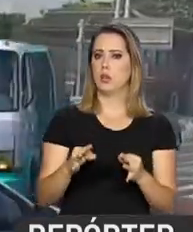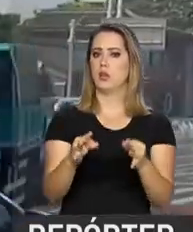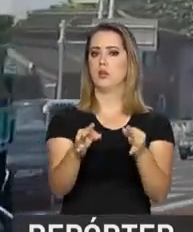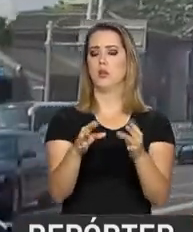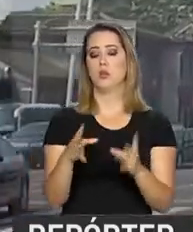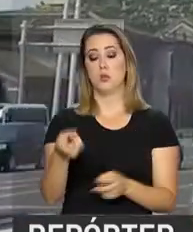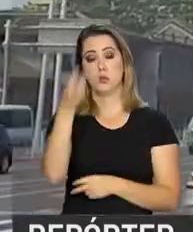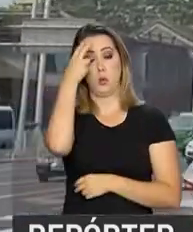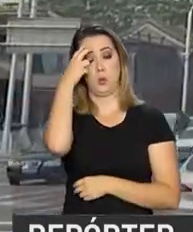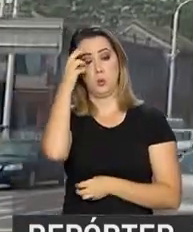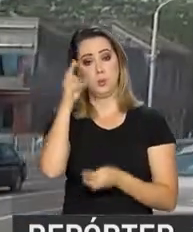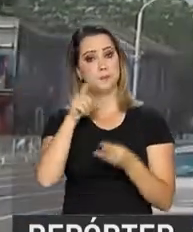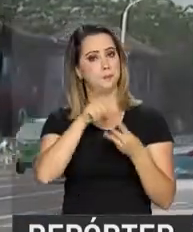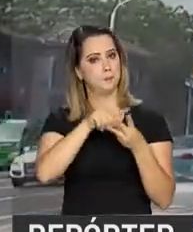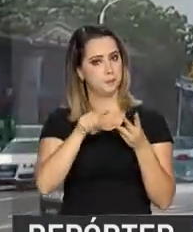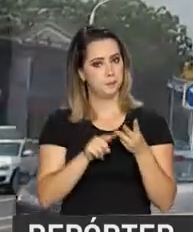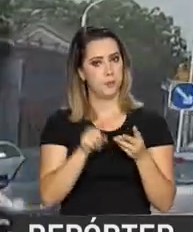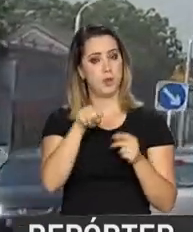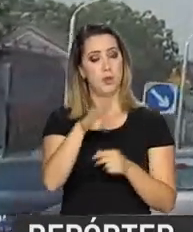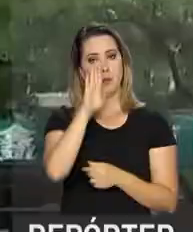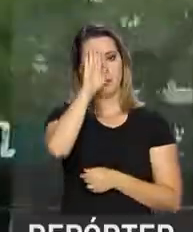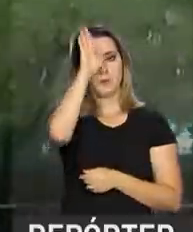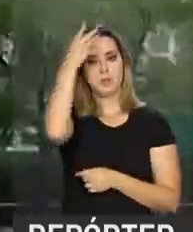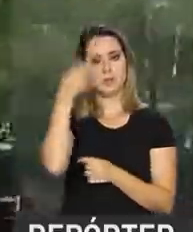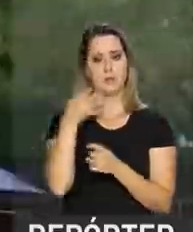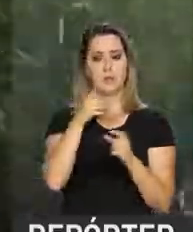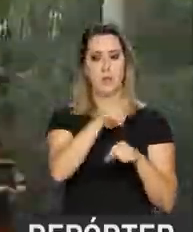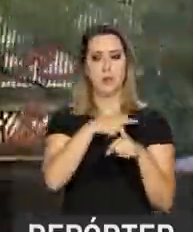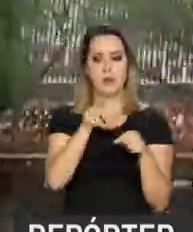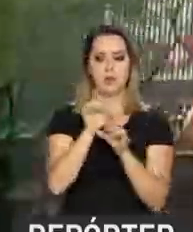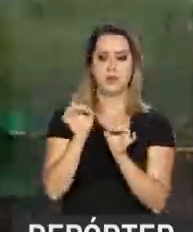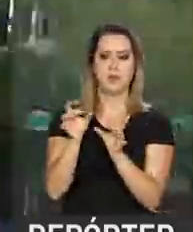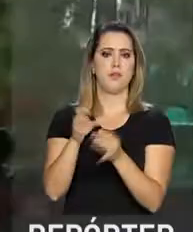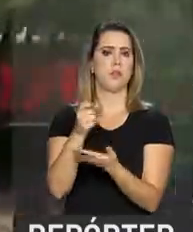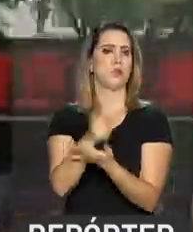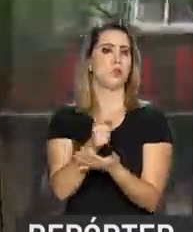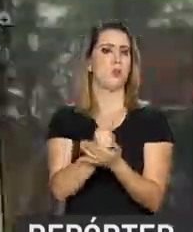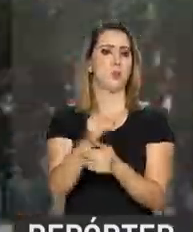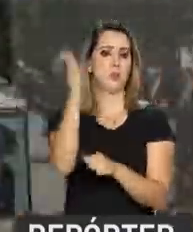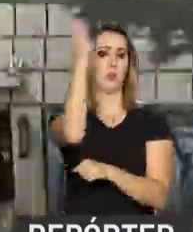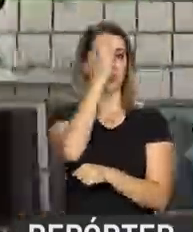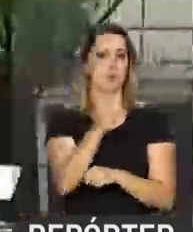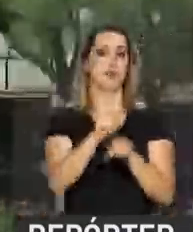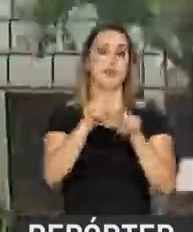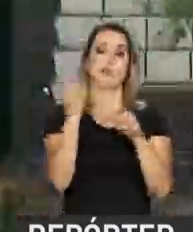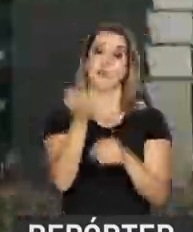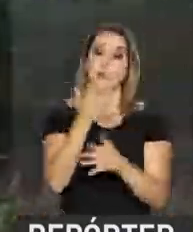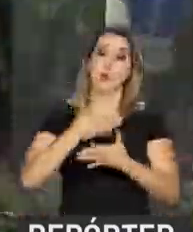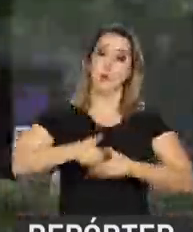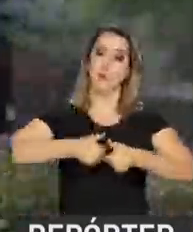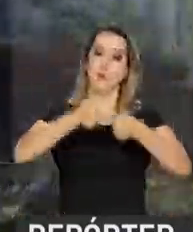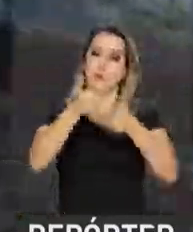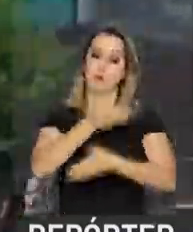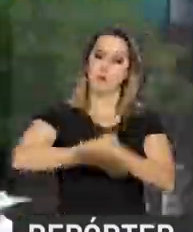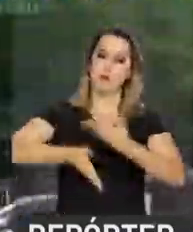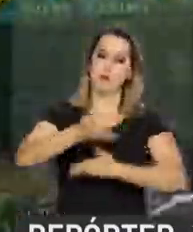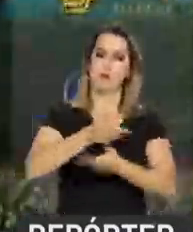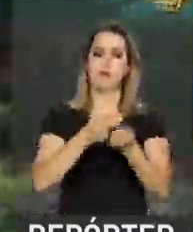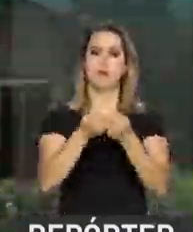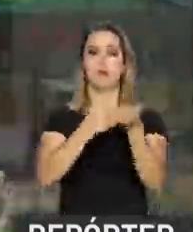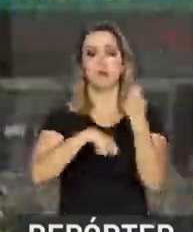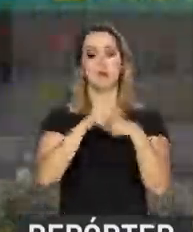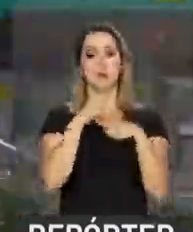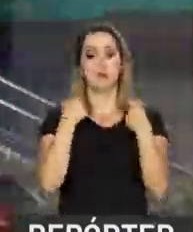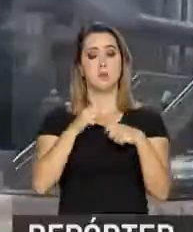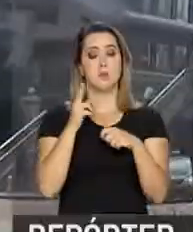e cultura a china é o principal parceiro comercial do brasil eo presidente quer fortalecer essa relação econômica e